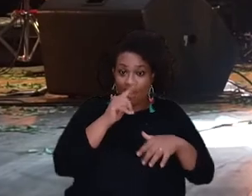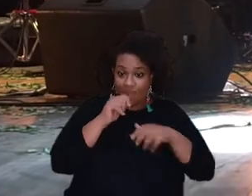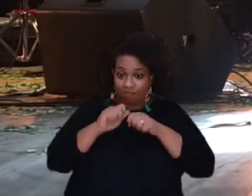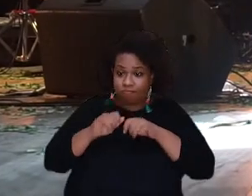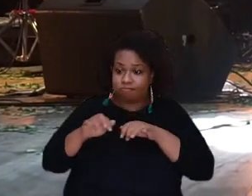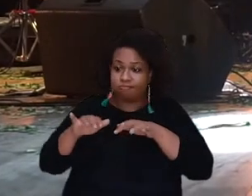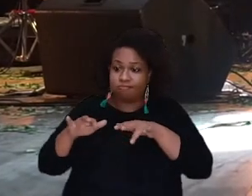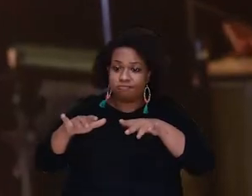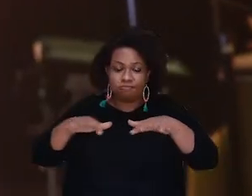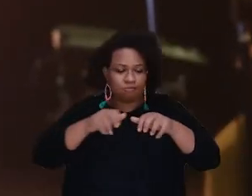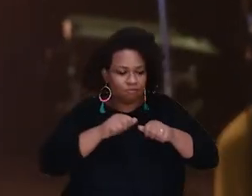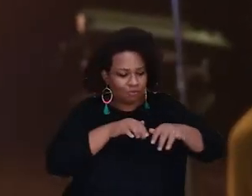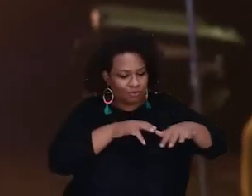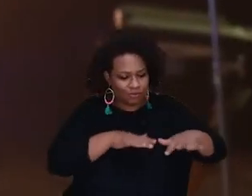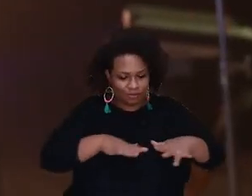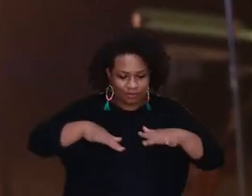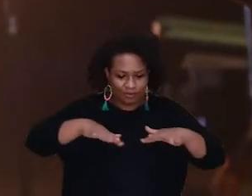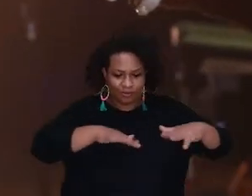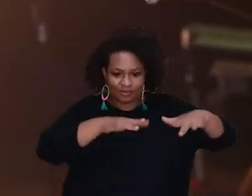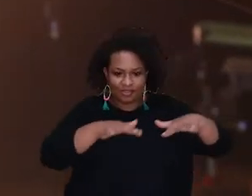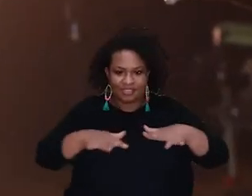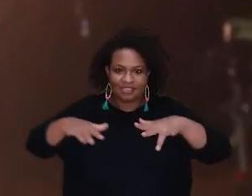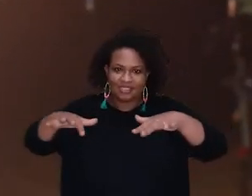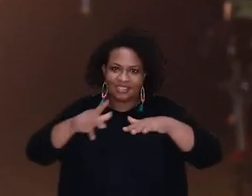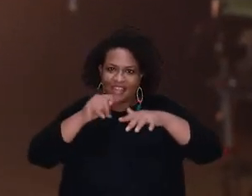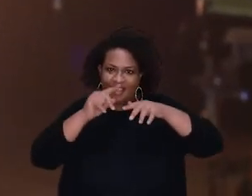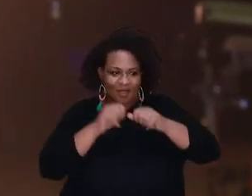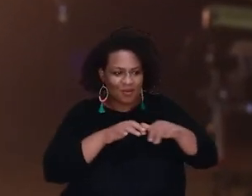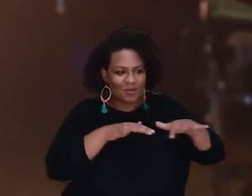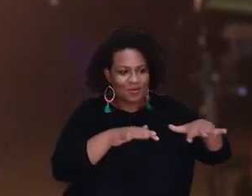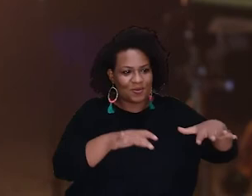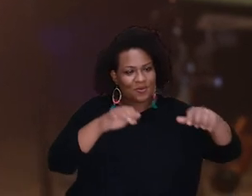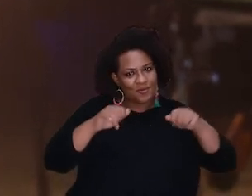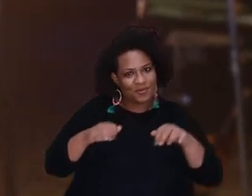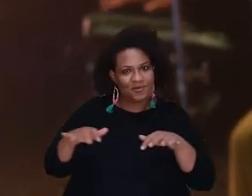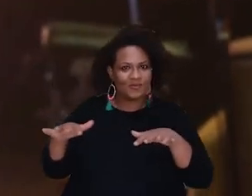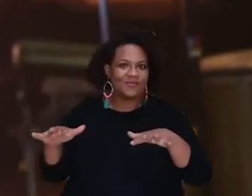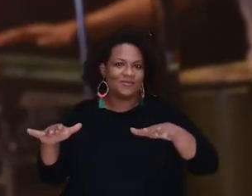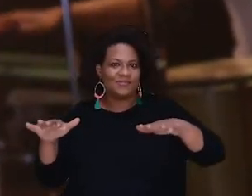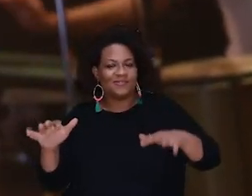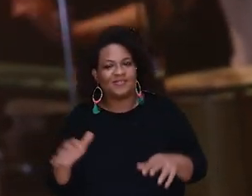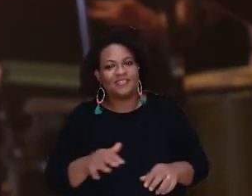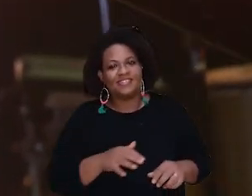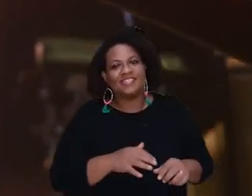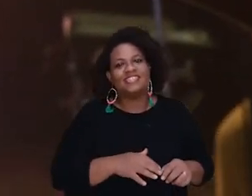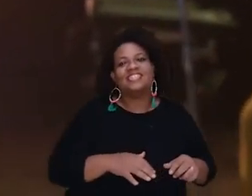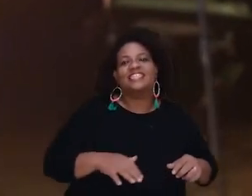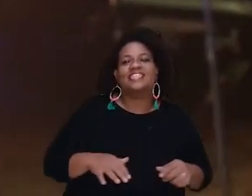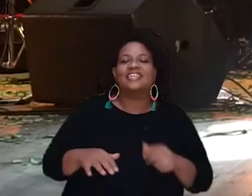Olho d'água na beira de mar, olho d'água na beira de mar, olho d'água de maré, maré.